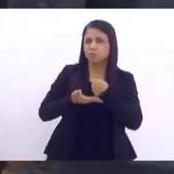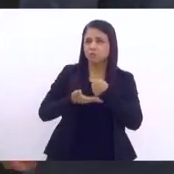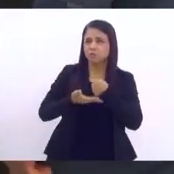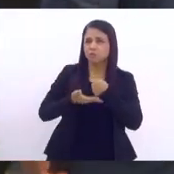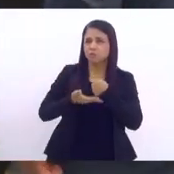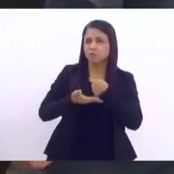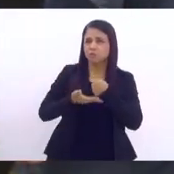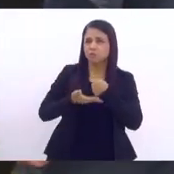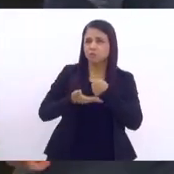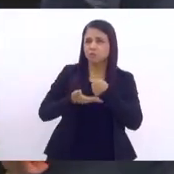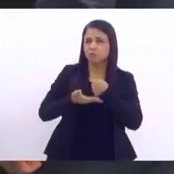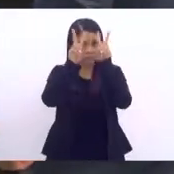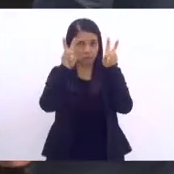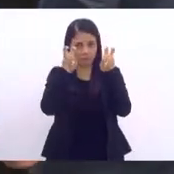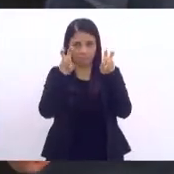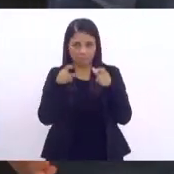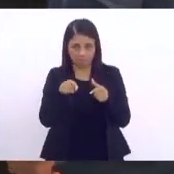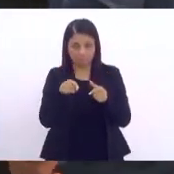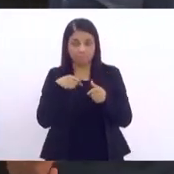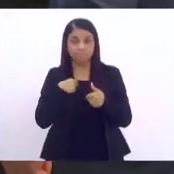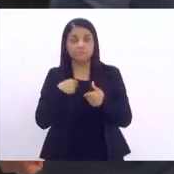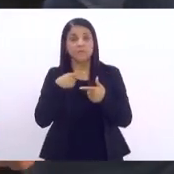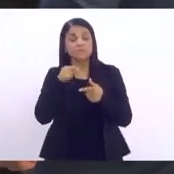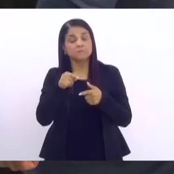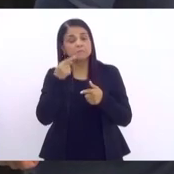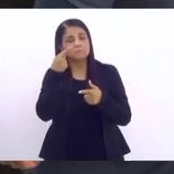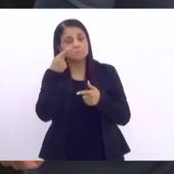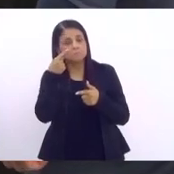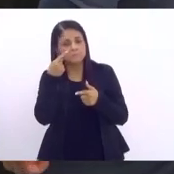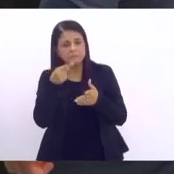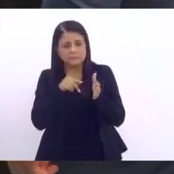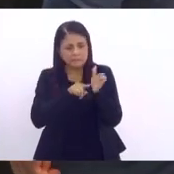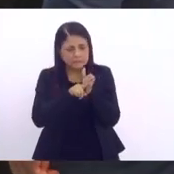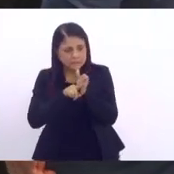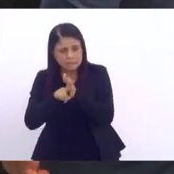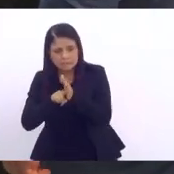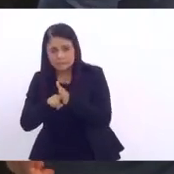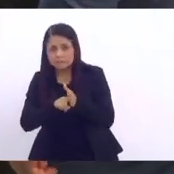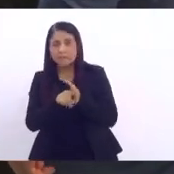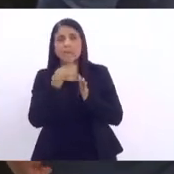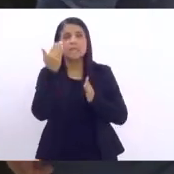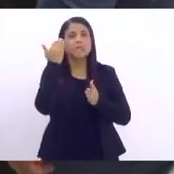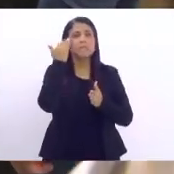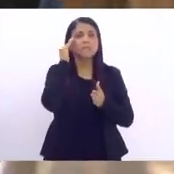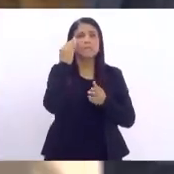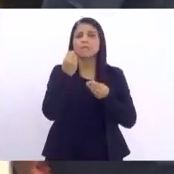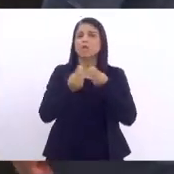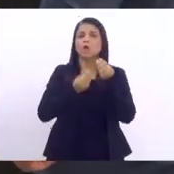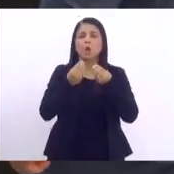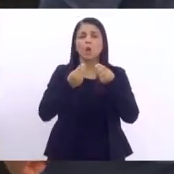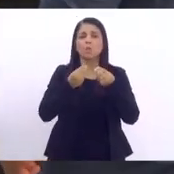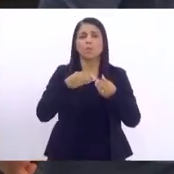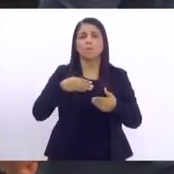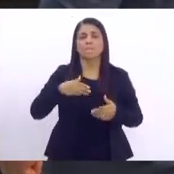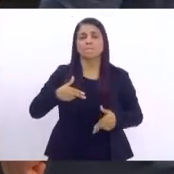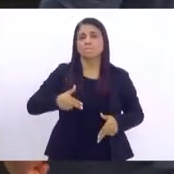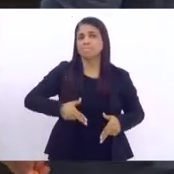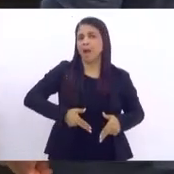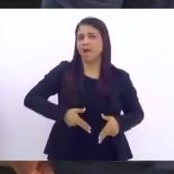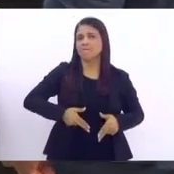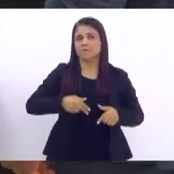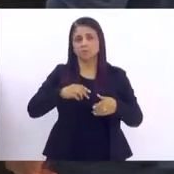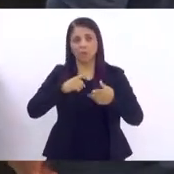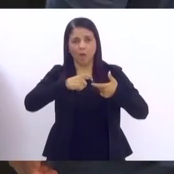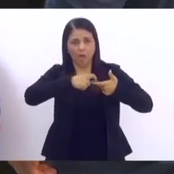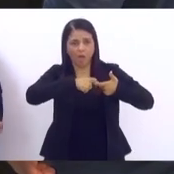que nós nos debruçamos e começamos a entender o que era essa máfia do reboque, que já era conhecida, mas que nós